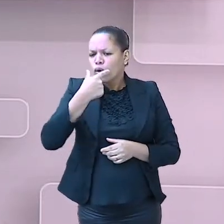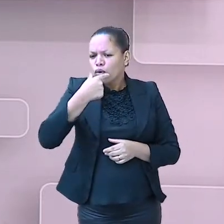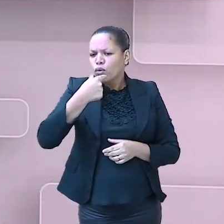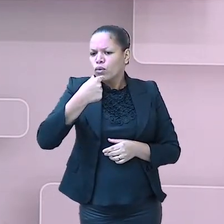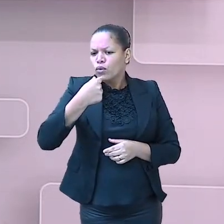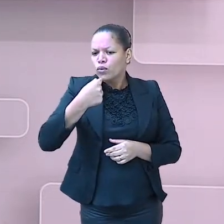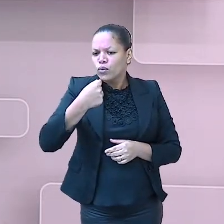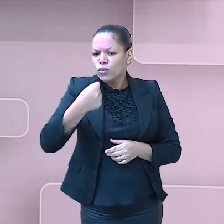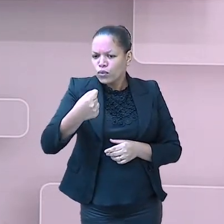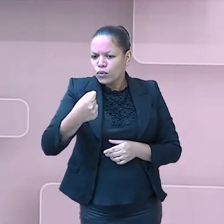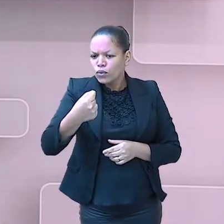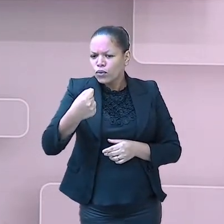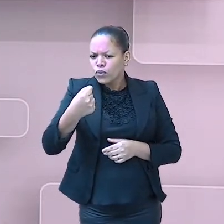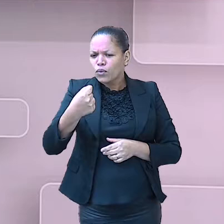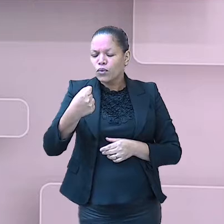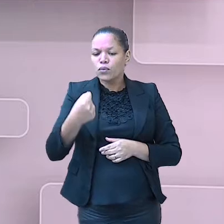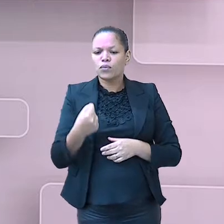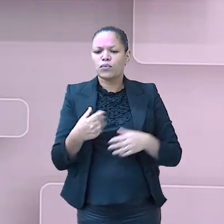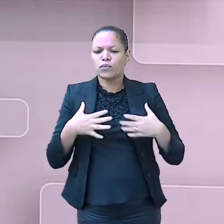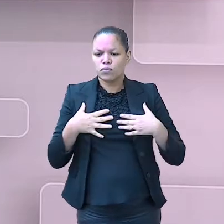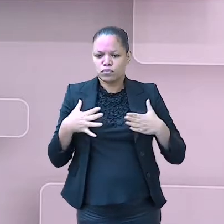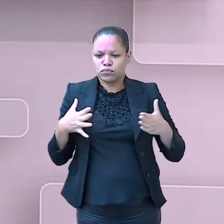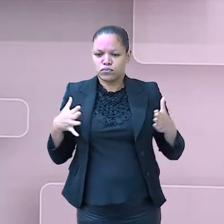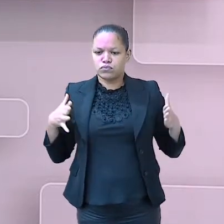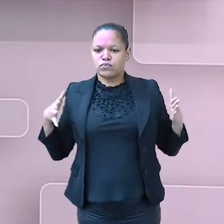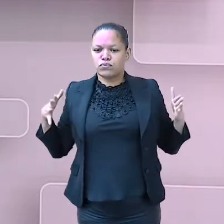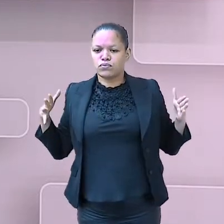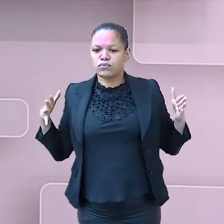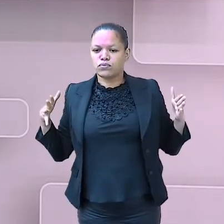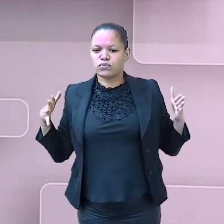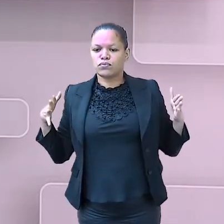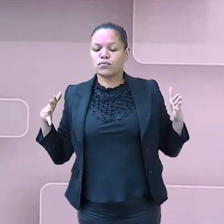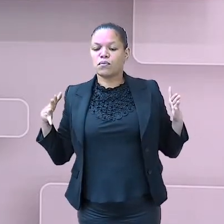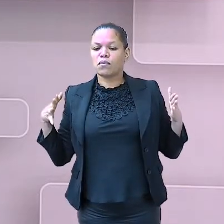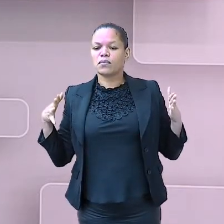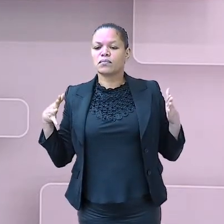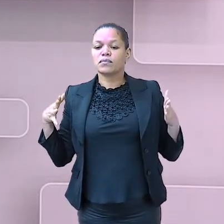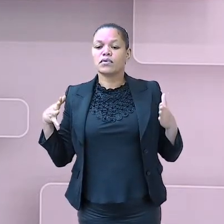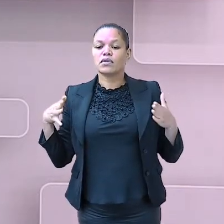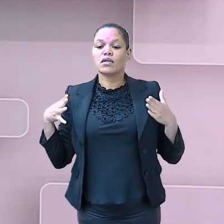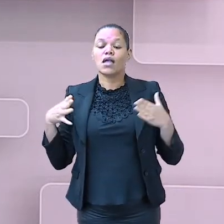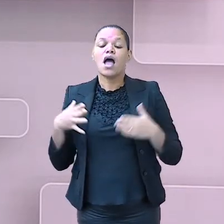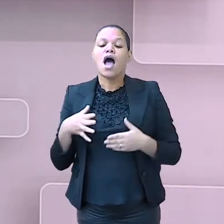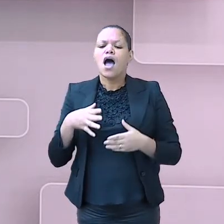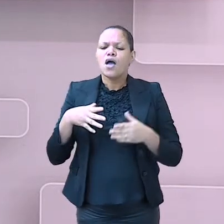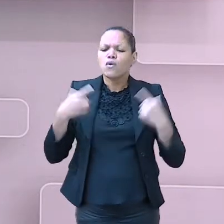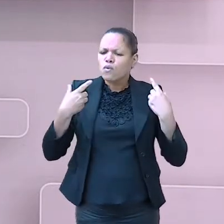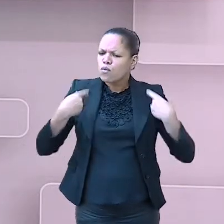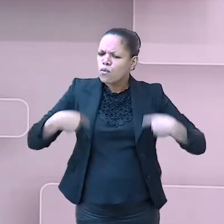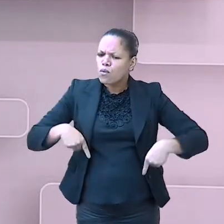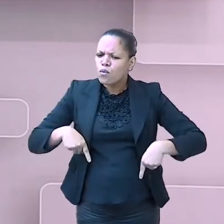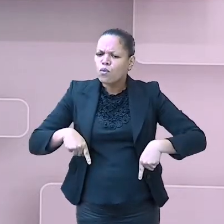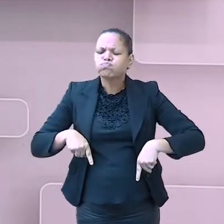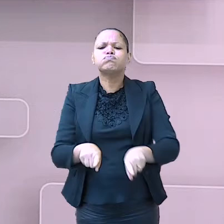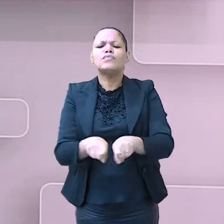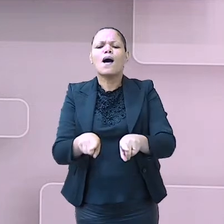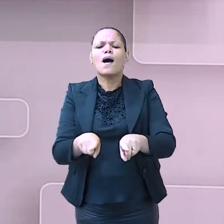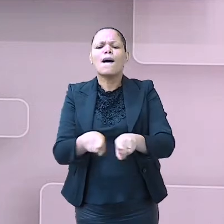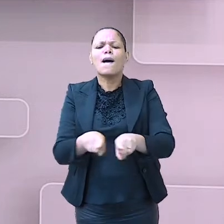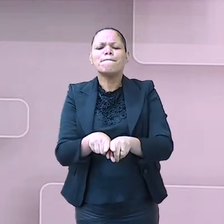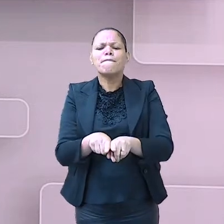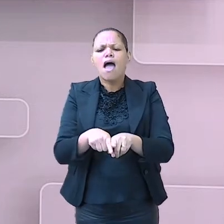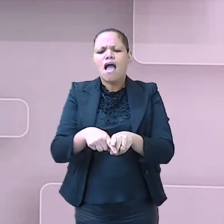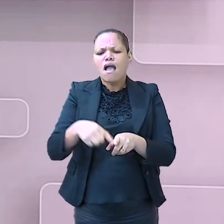largo e o final também ali do corpo mais fino, tá? E